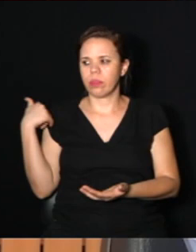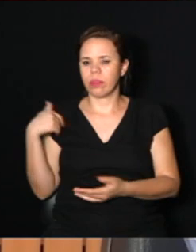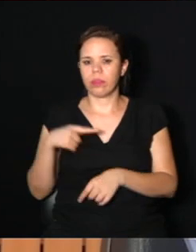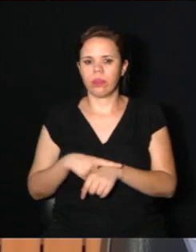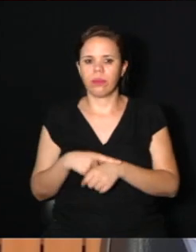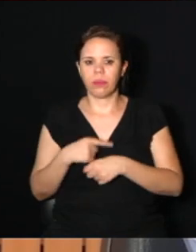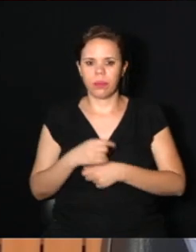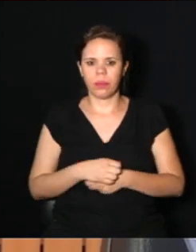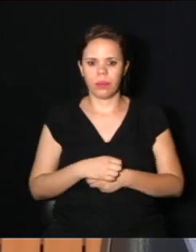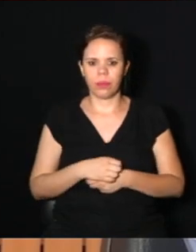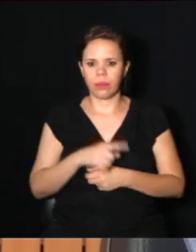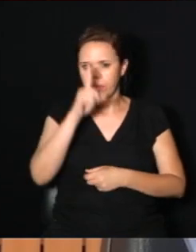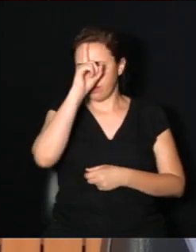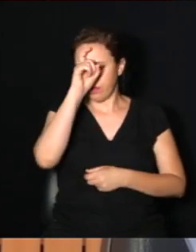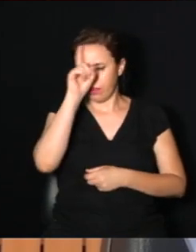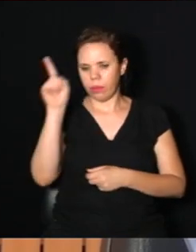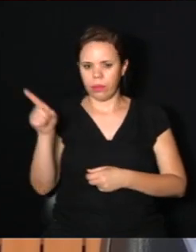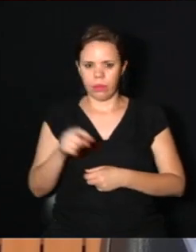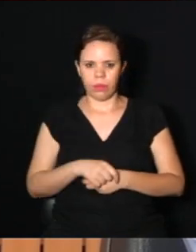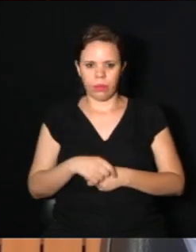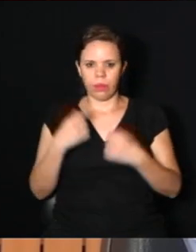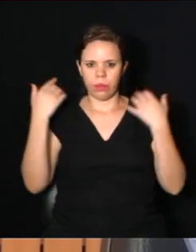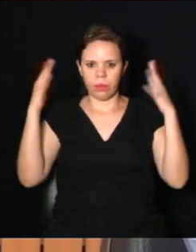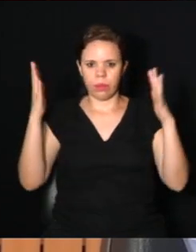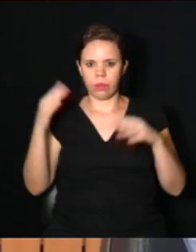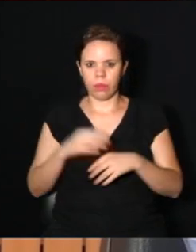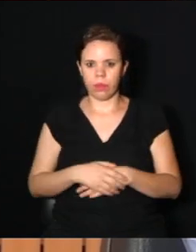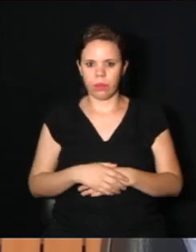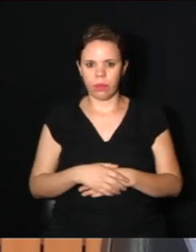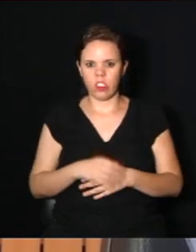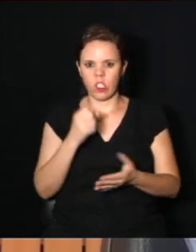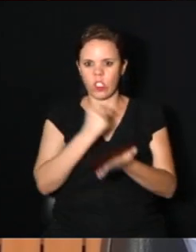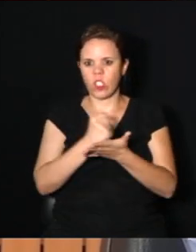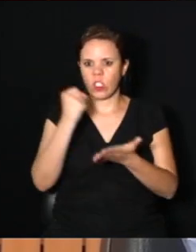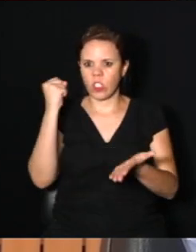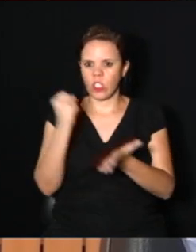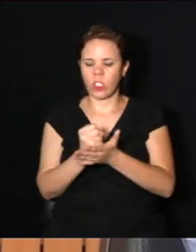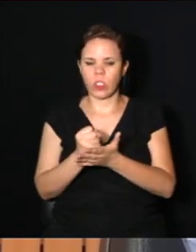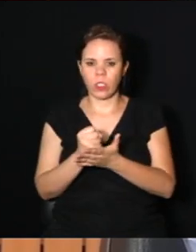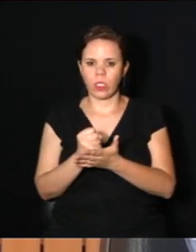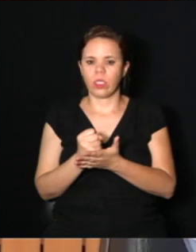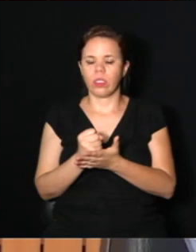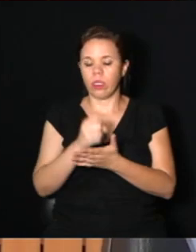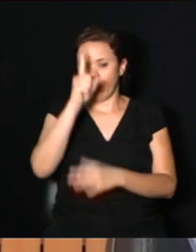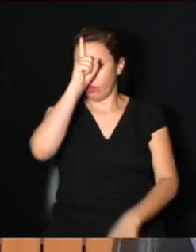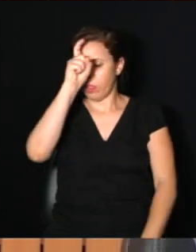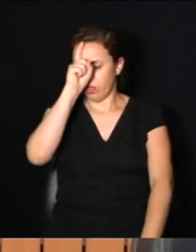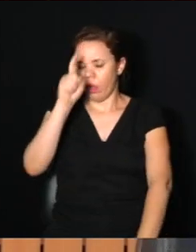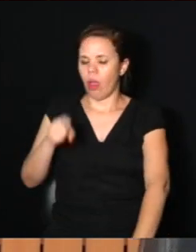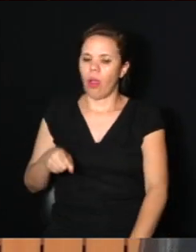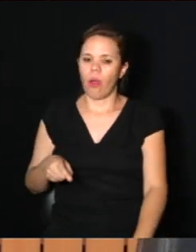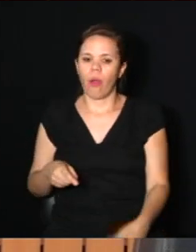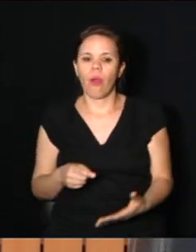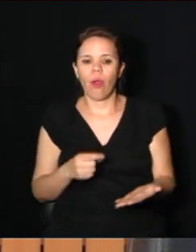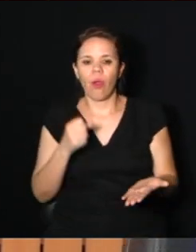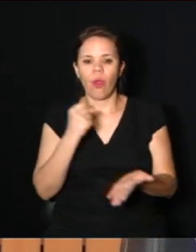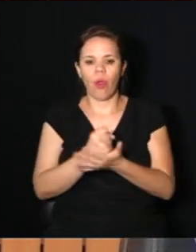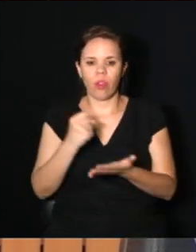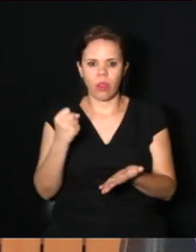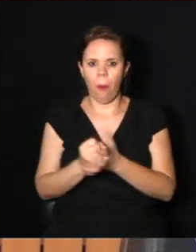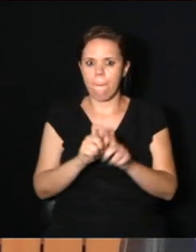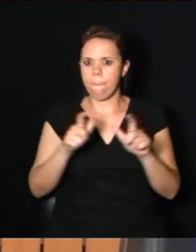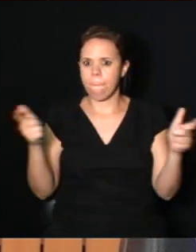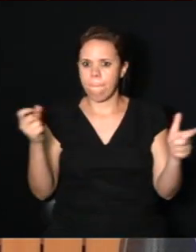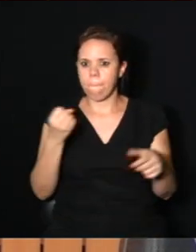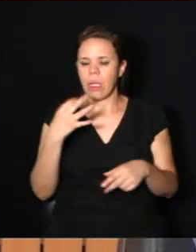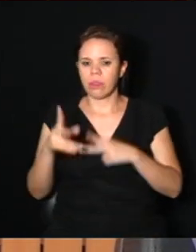né, o hospital celebrou o maior contrato, a rede Mário Gatti celebrou o maior contrato dentre os vários